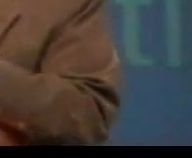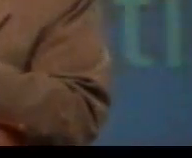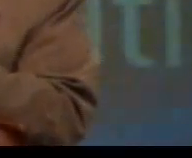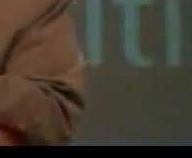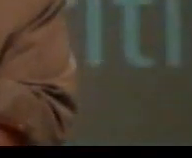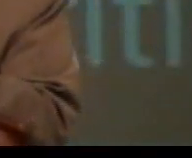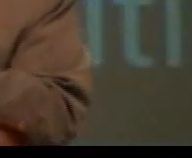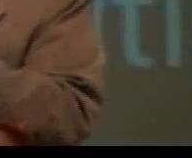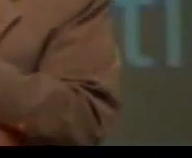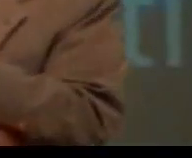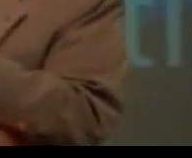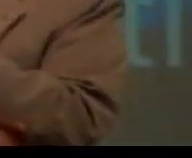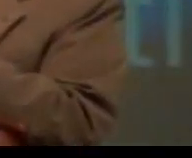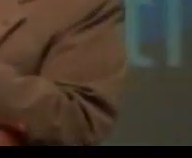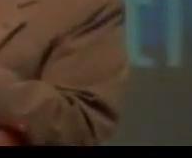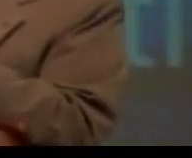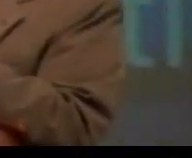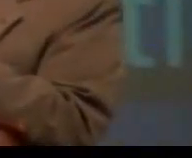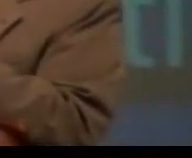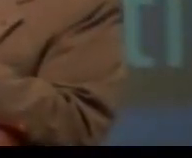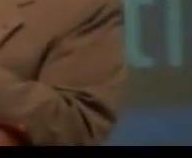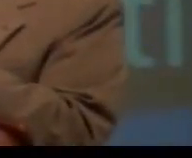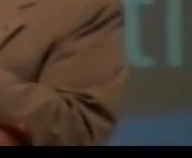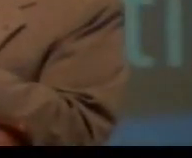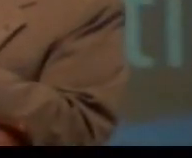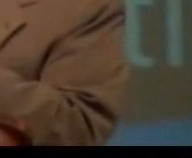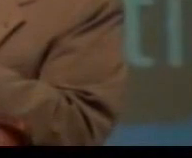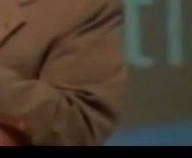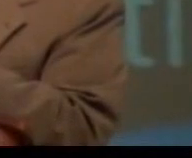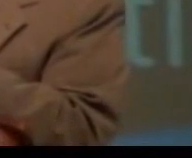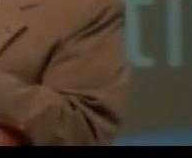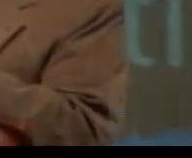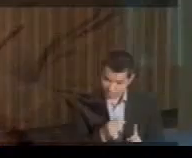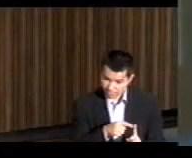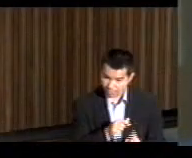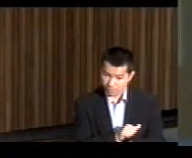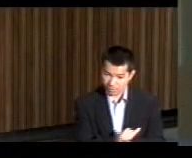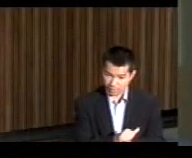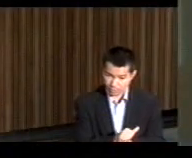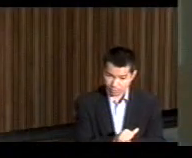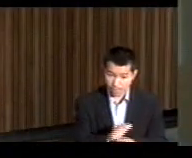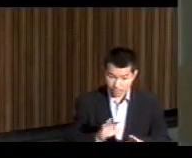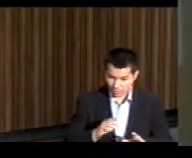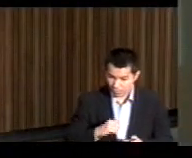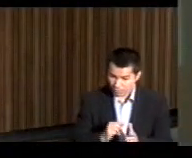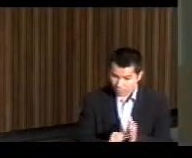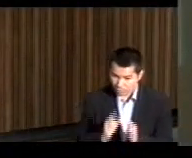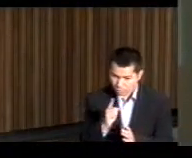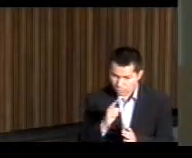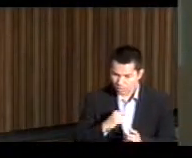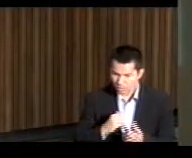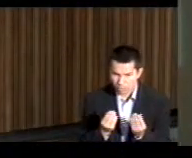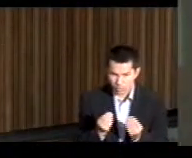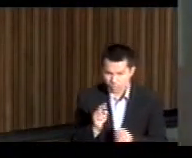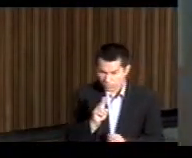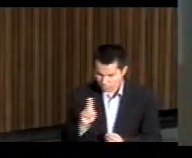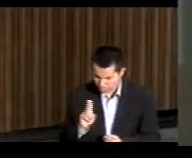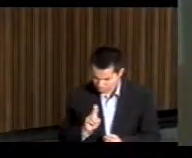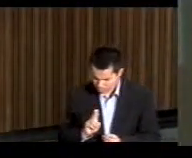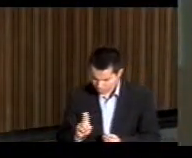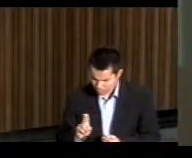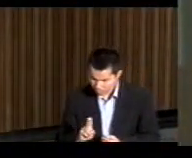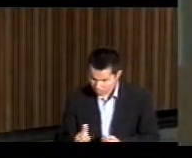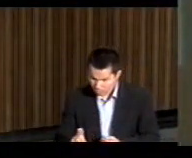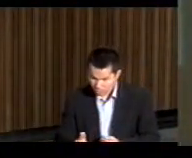Aqui vão aparecer vários nomes de Deus num parágrafo. Ele vai dizer Jeová